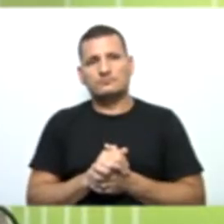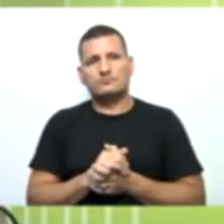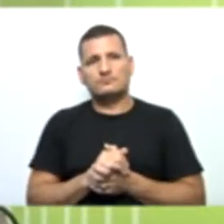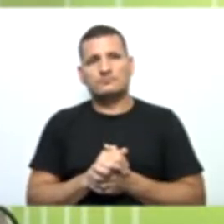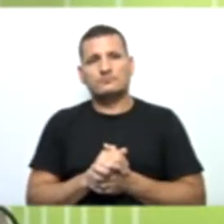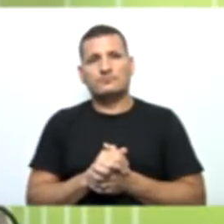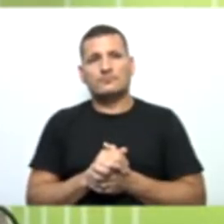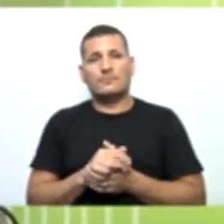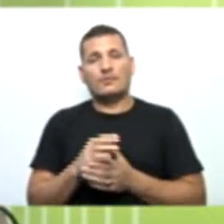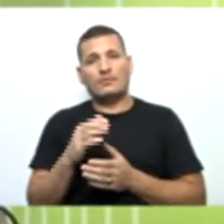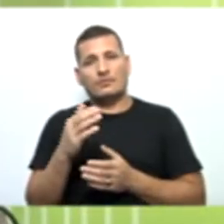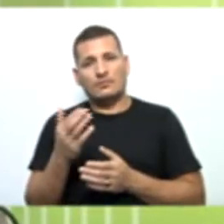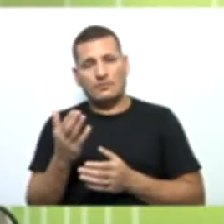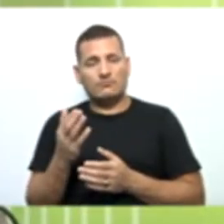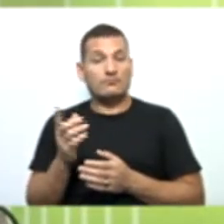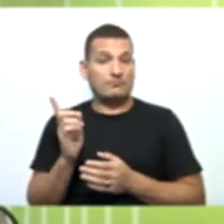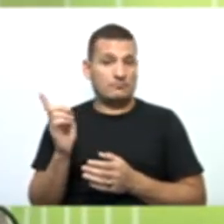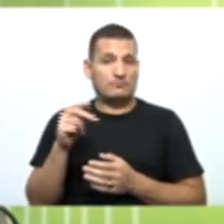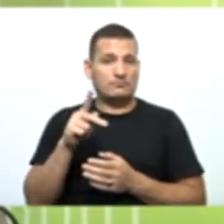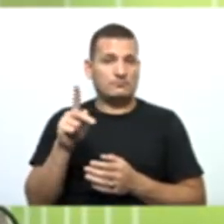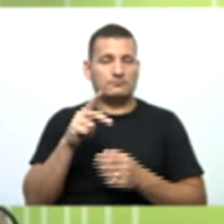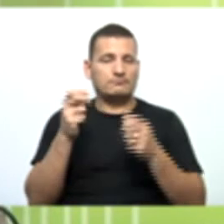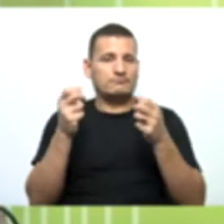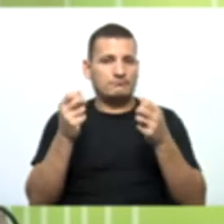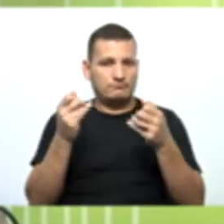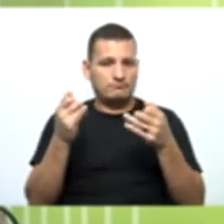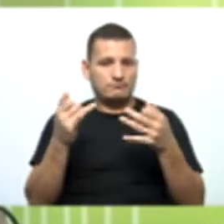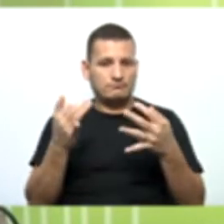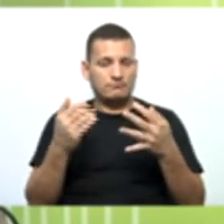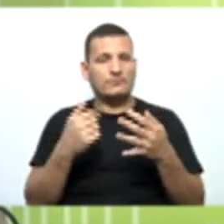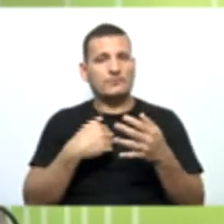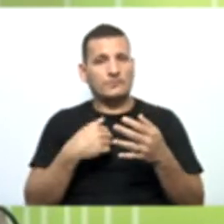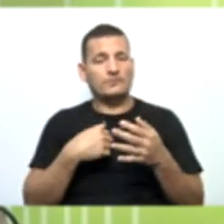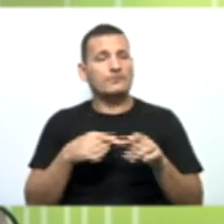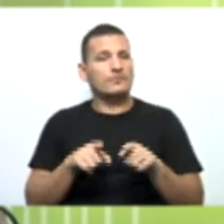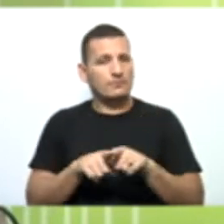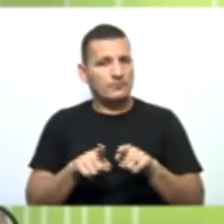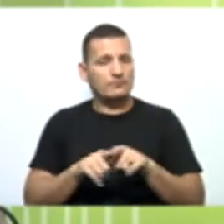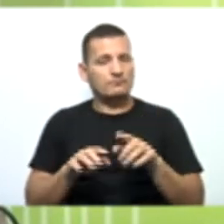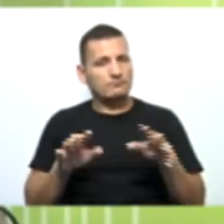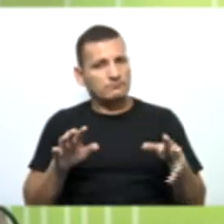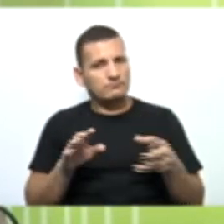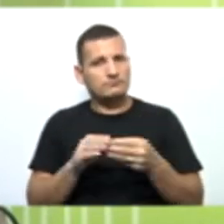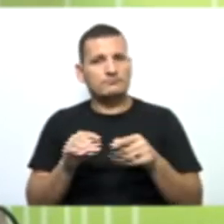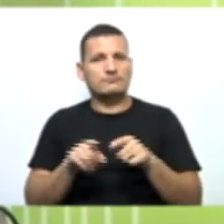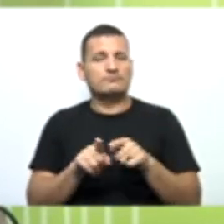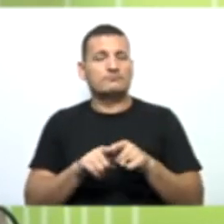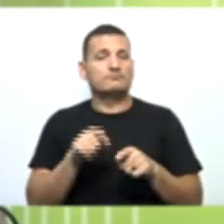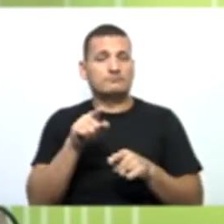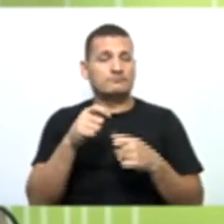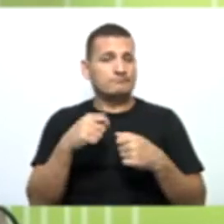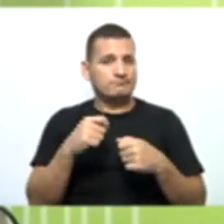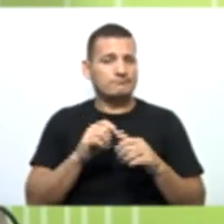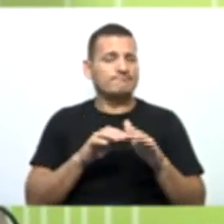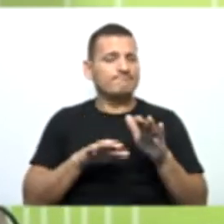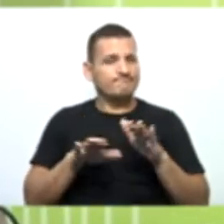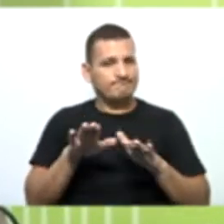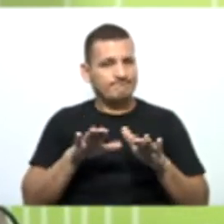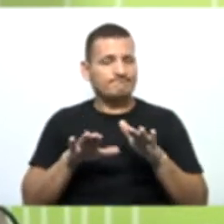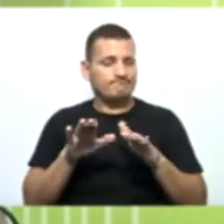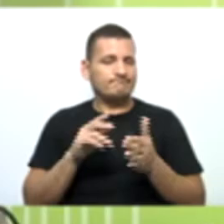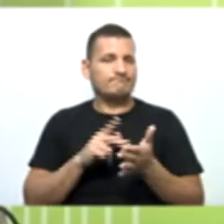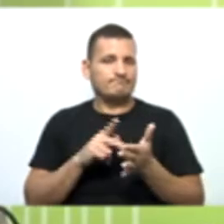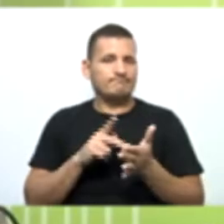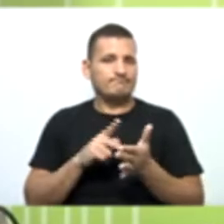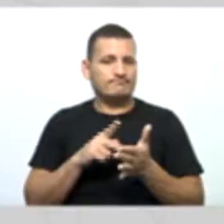que o Marlon está chamando a atenção de vocês, gente, e eu até pontuo aqui mais ainda. Tome muito esse cuidado. Agora nós vamos